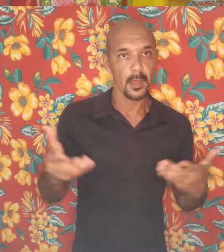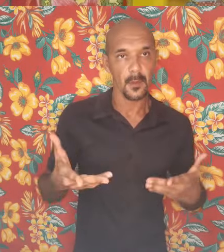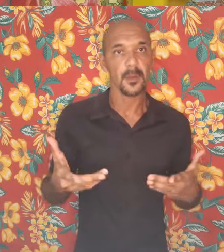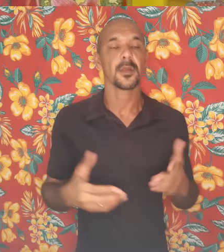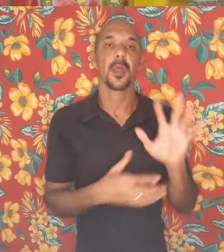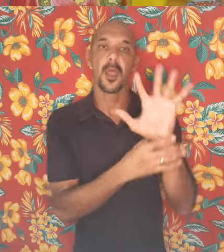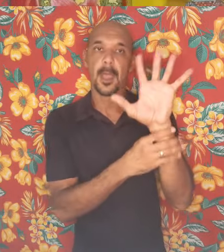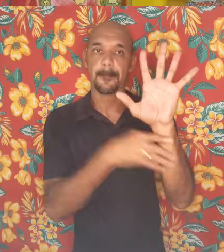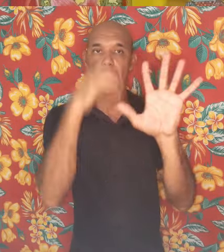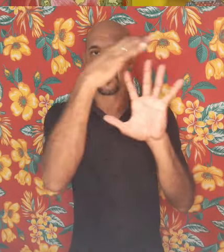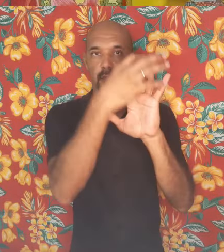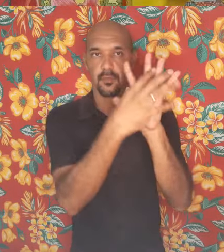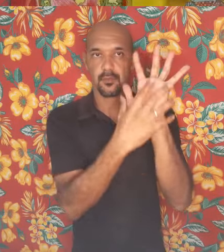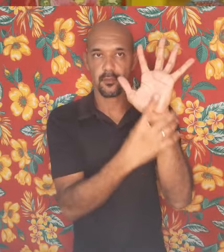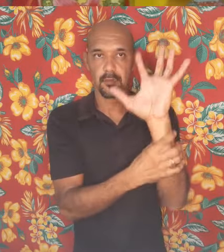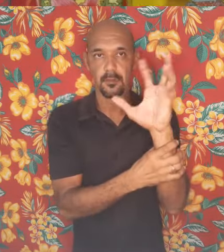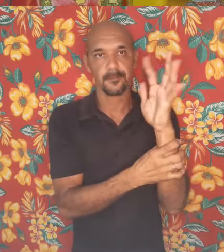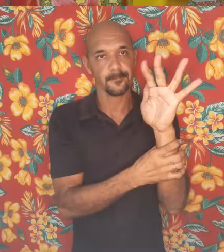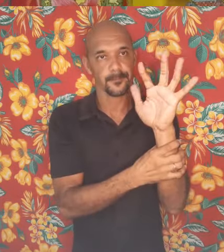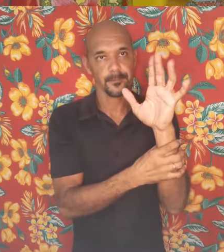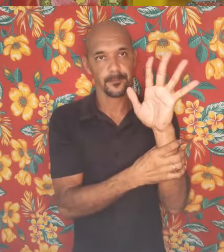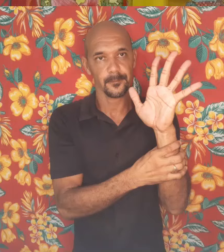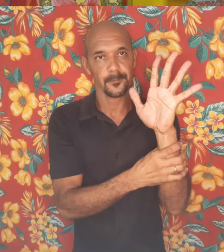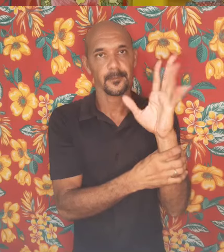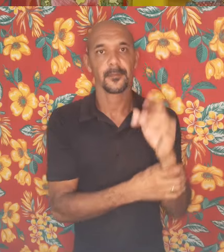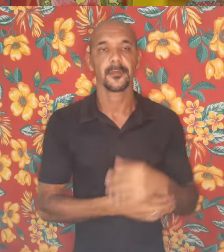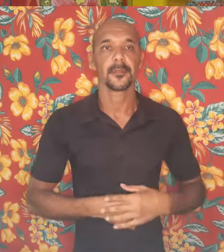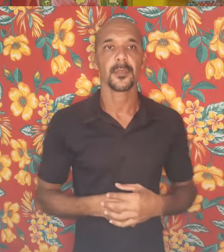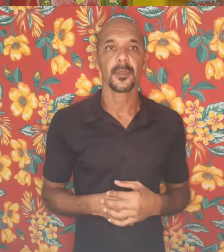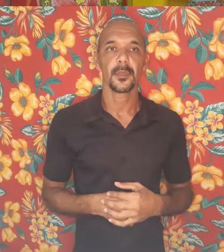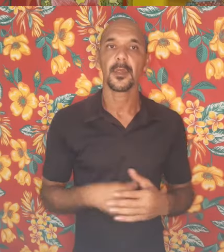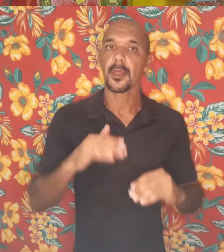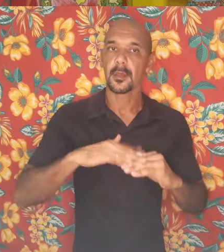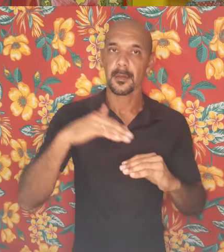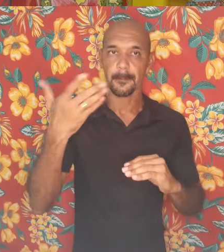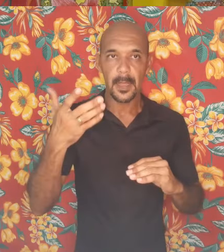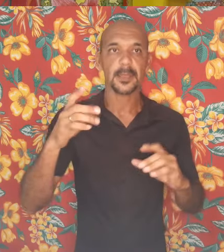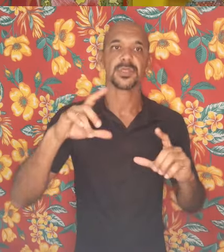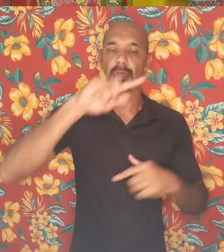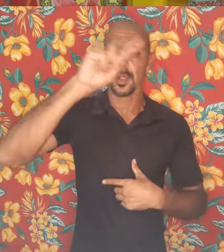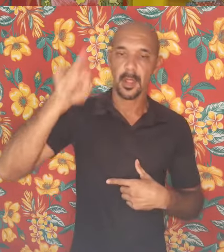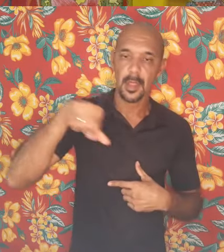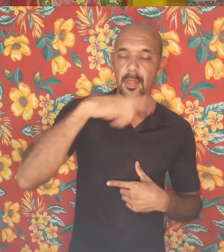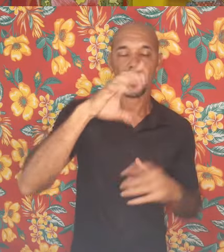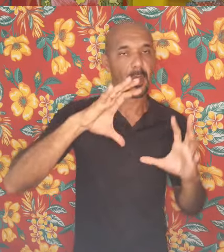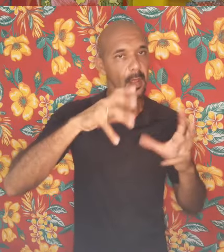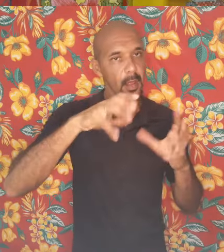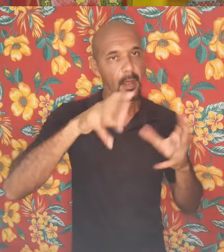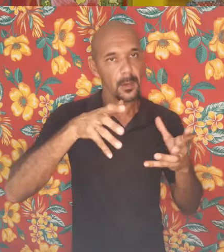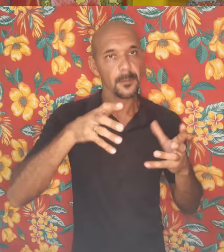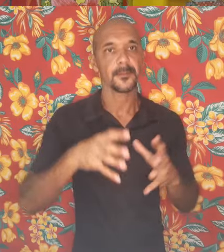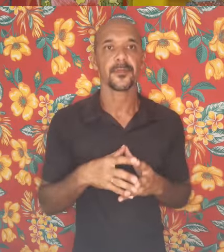cano. Então eu já tenho que deixar aqui uma parte dela mais arredondadazinha para que